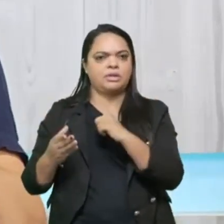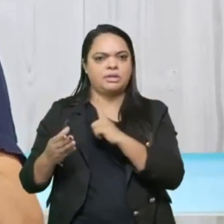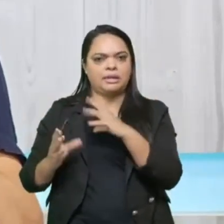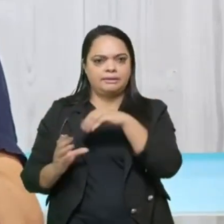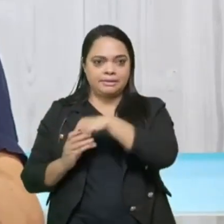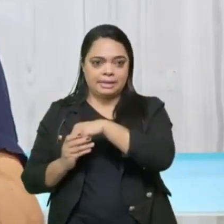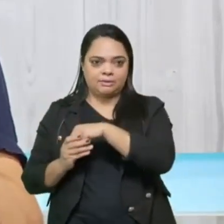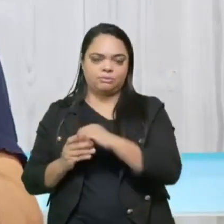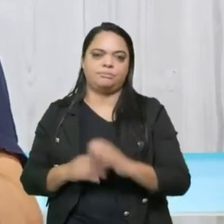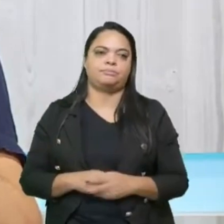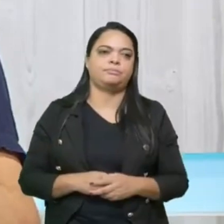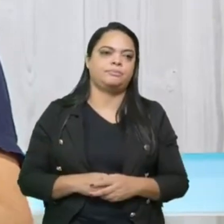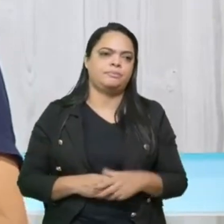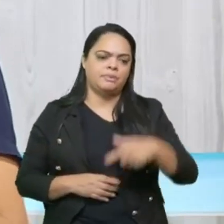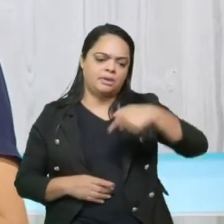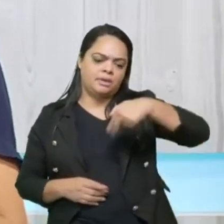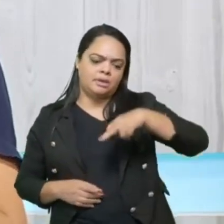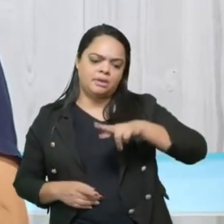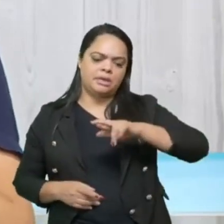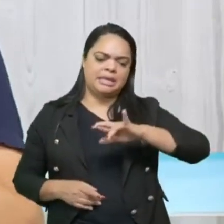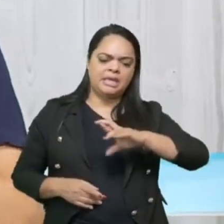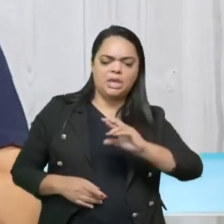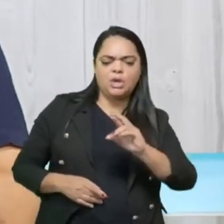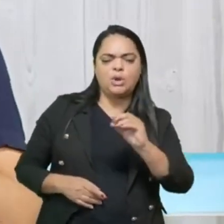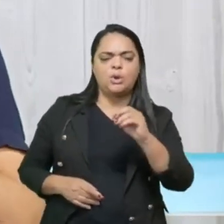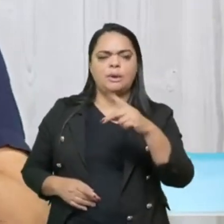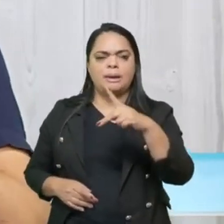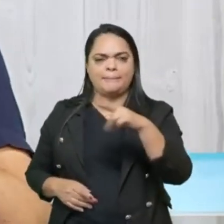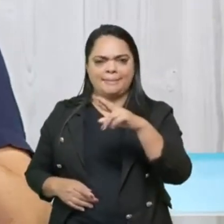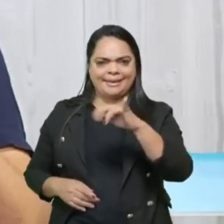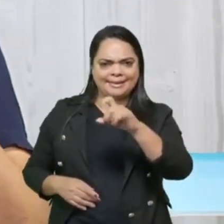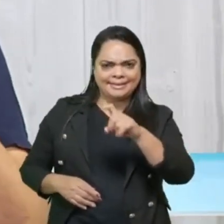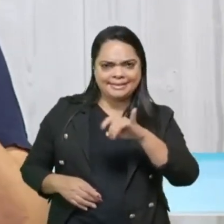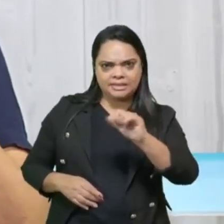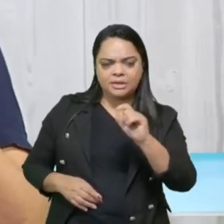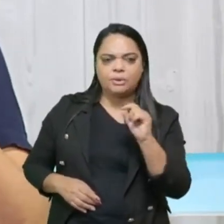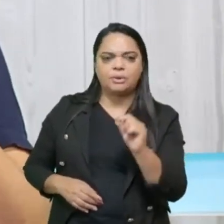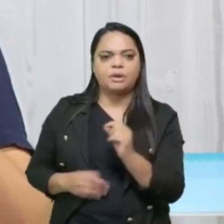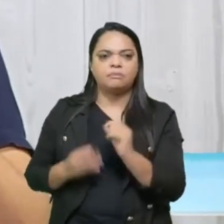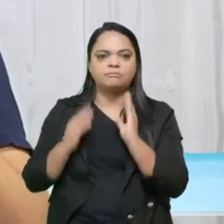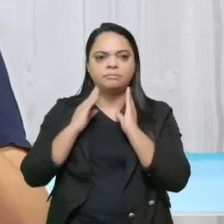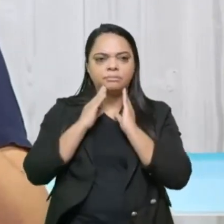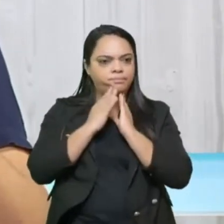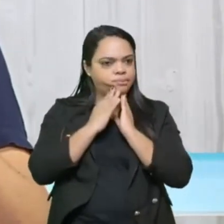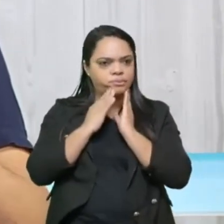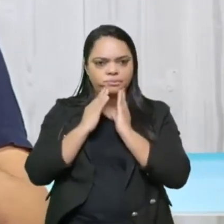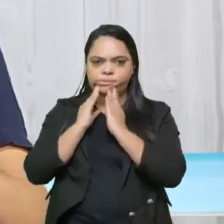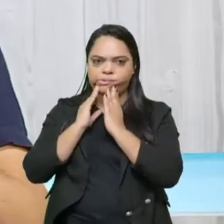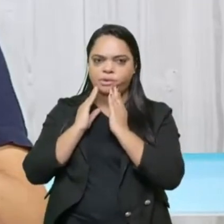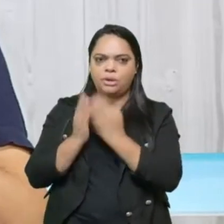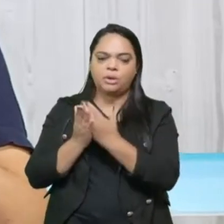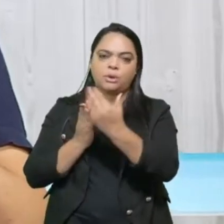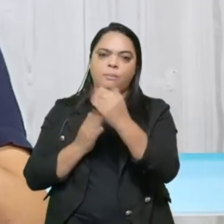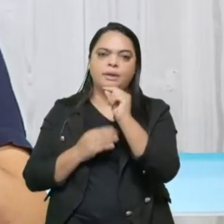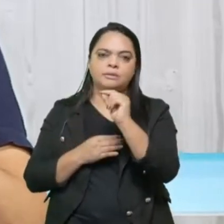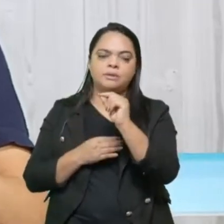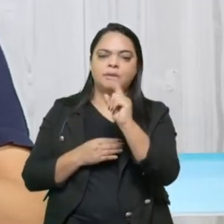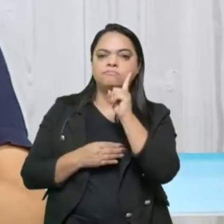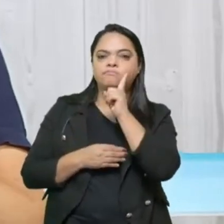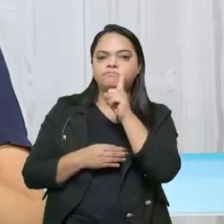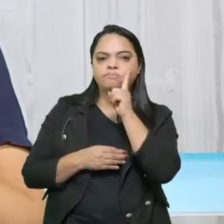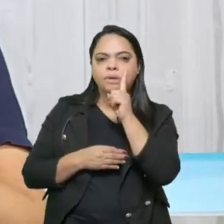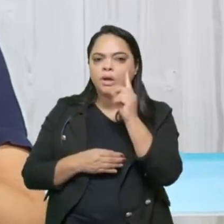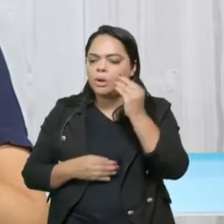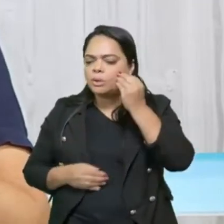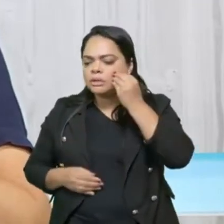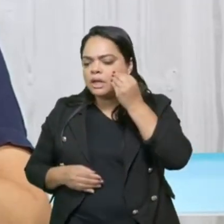A quiropraxia, como eu falei, ela origina lá dos Estados Unidos com uma sequência de testes onde vai